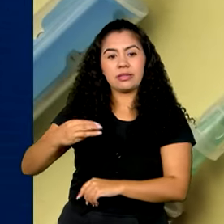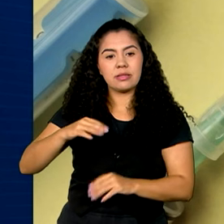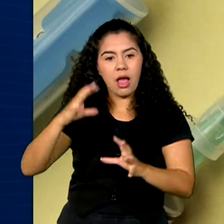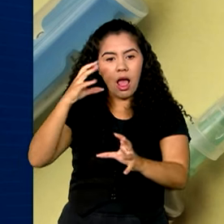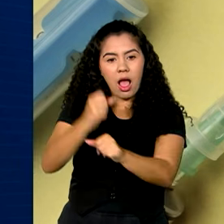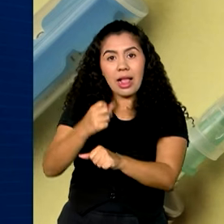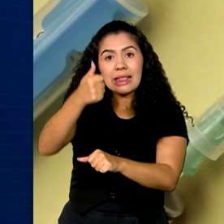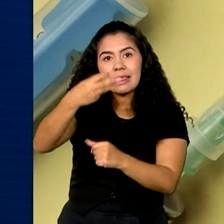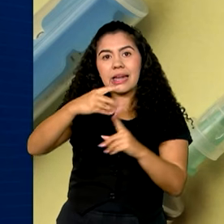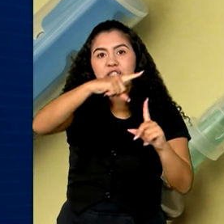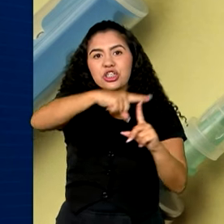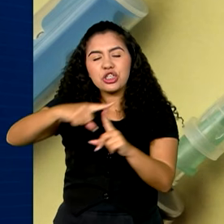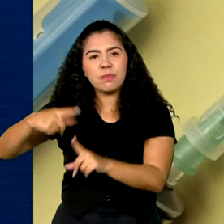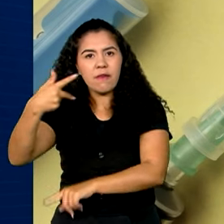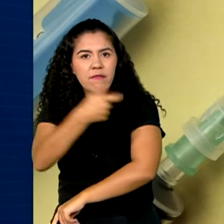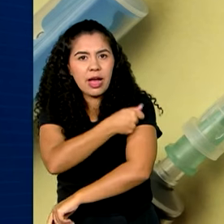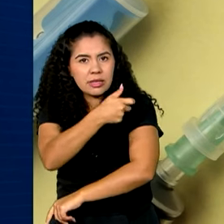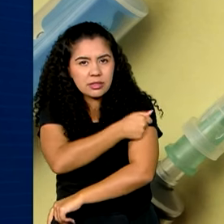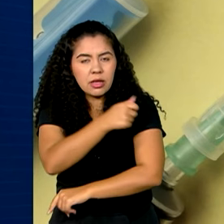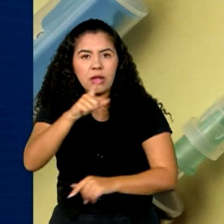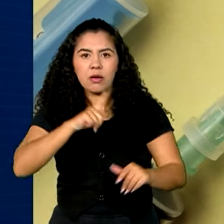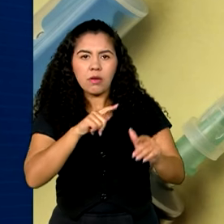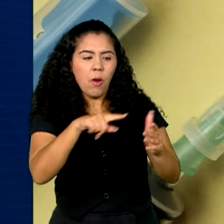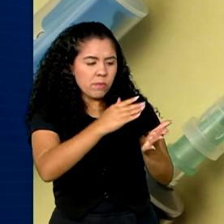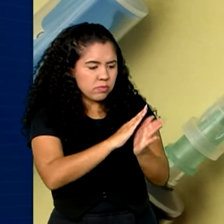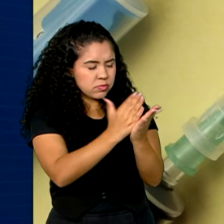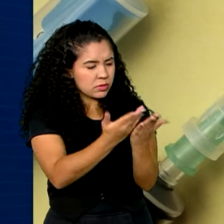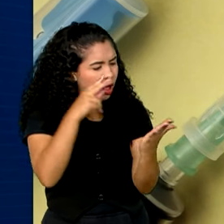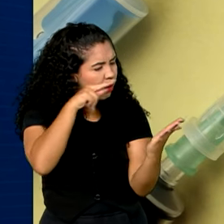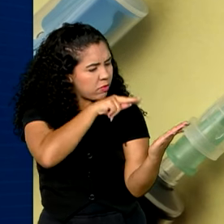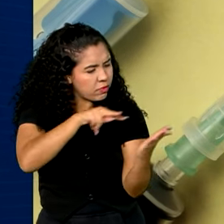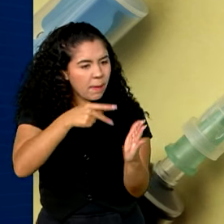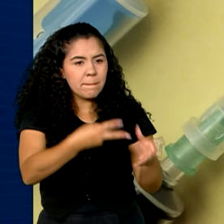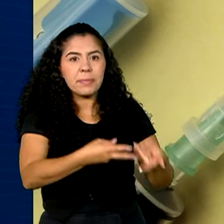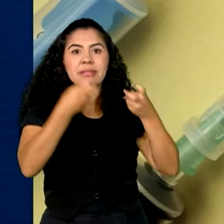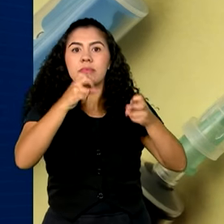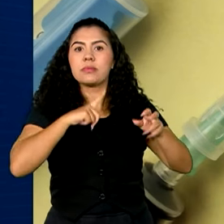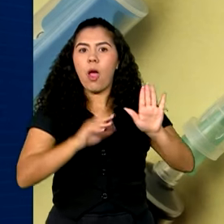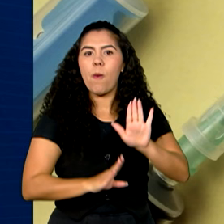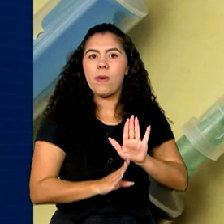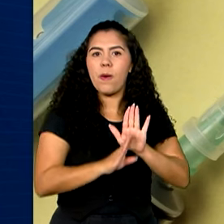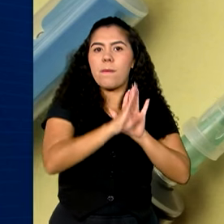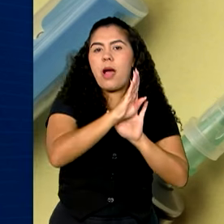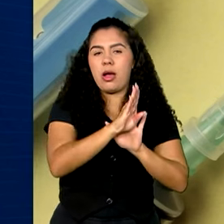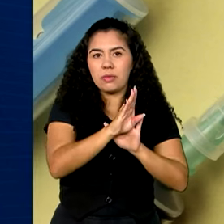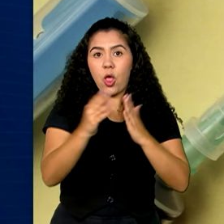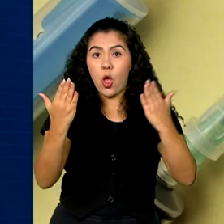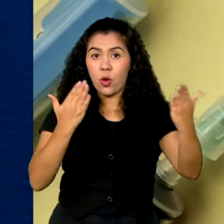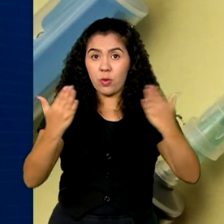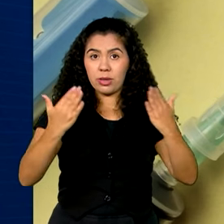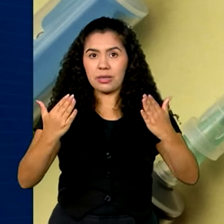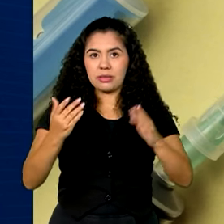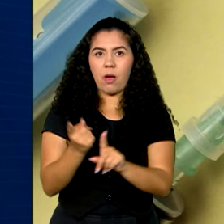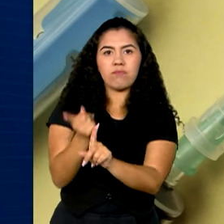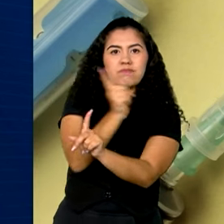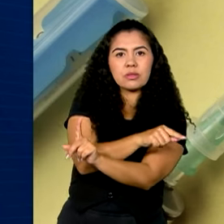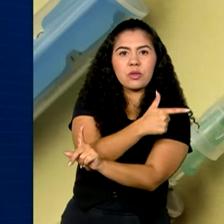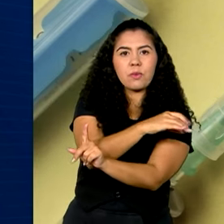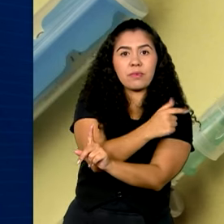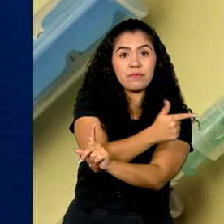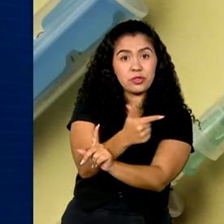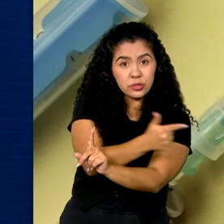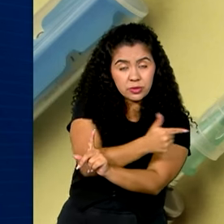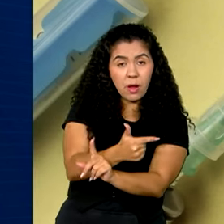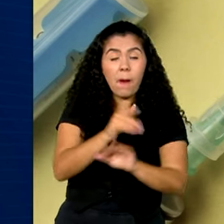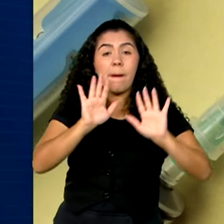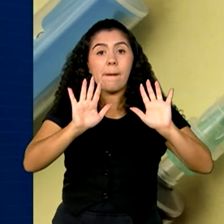do calendário infantil apresentaram aumento da cobertura vacinal em todo o país em relação a 2022. Entre